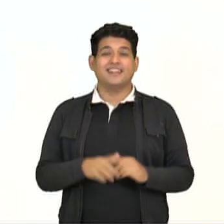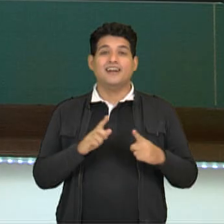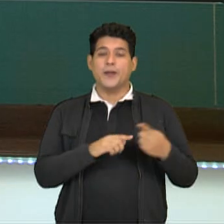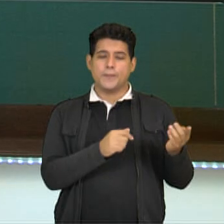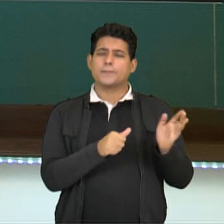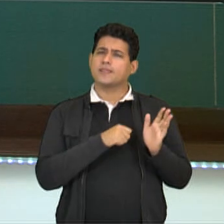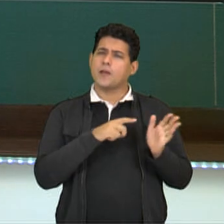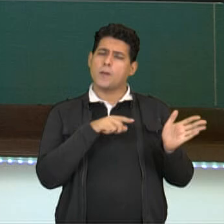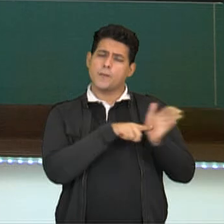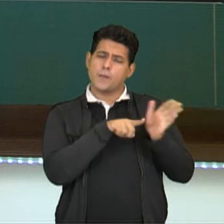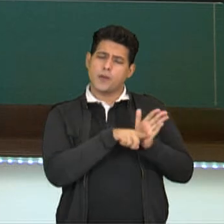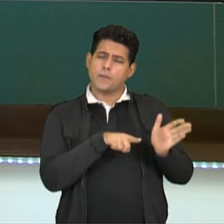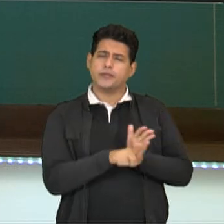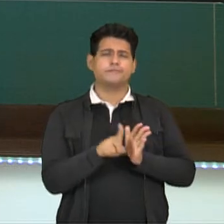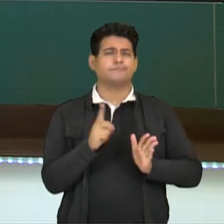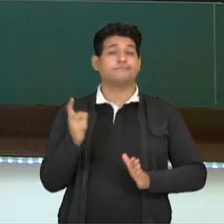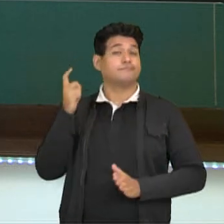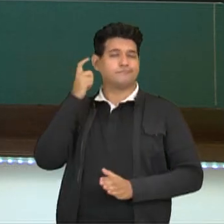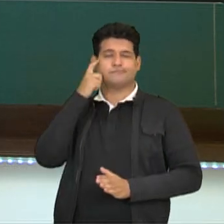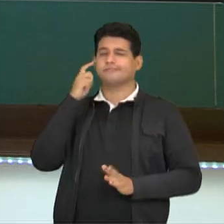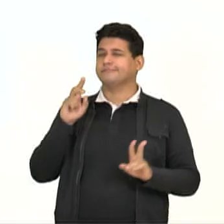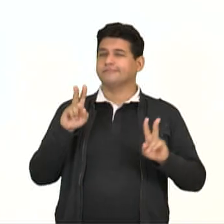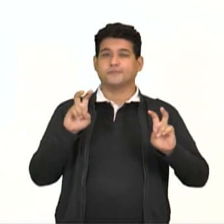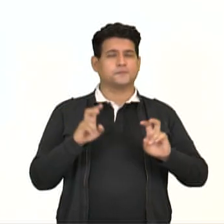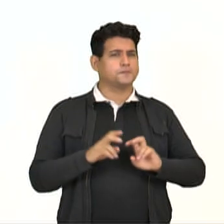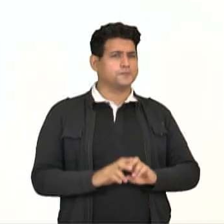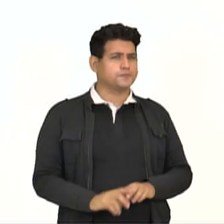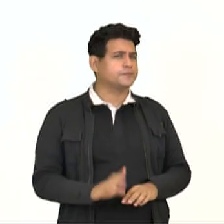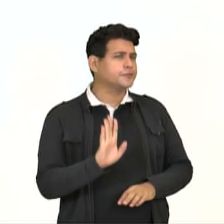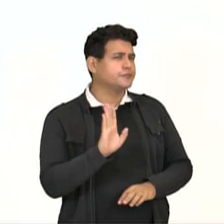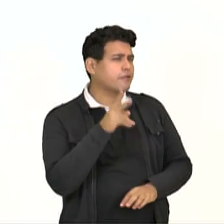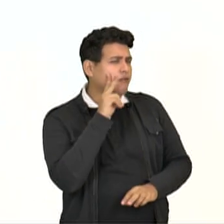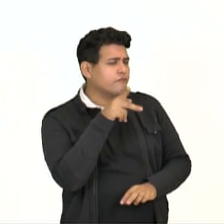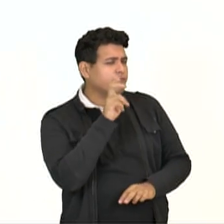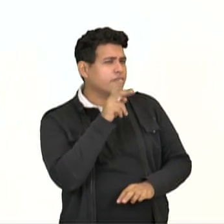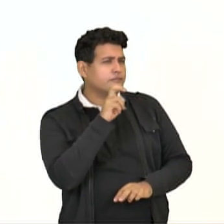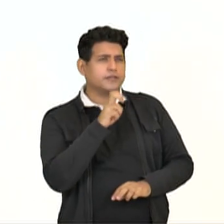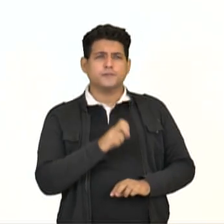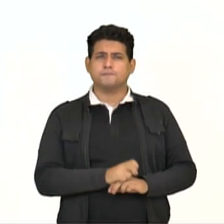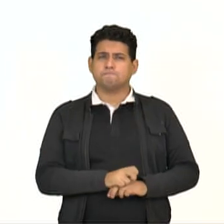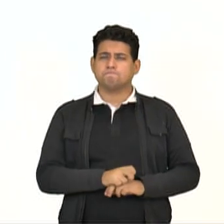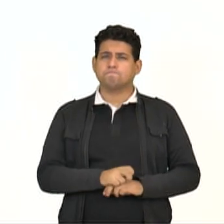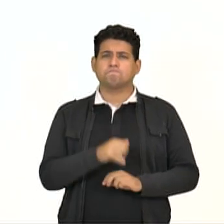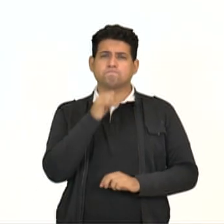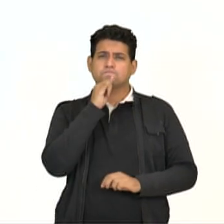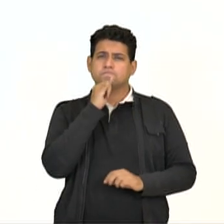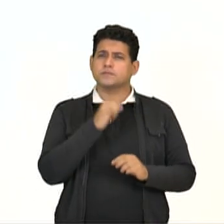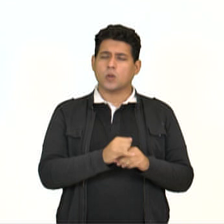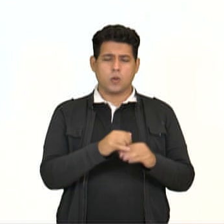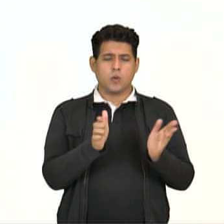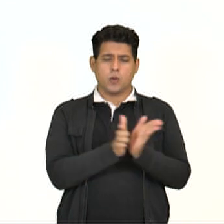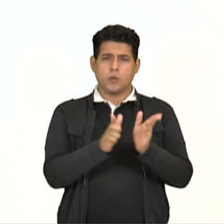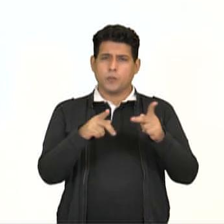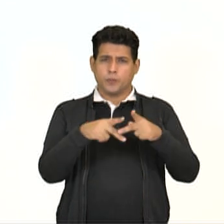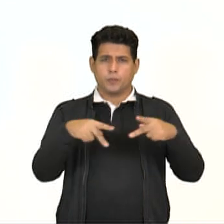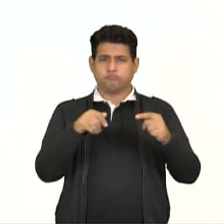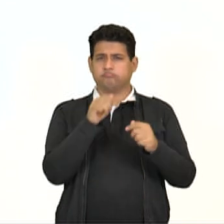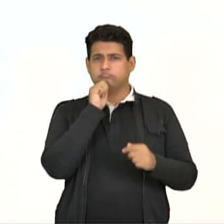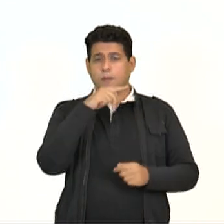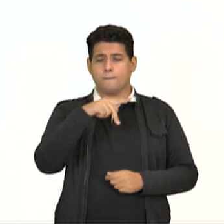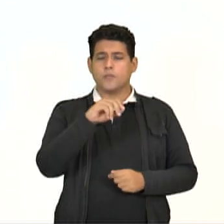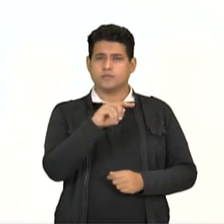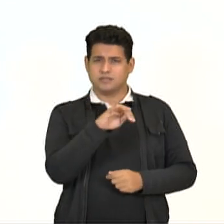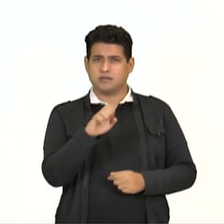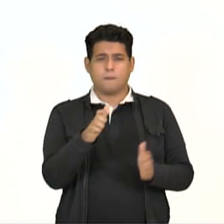essas perguntinhas para vocês pensarem um pouquinho. Você já viu um pôster de campanha? Você sabe o que é isso, um pôster